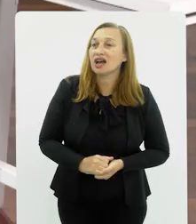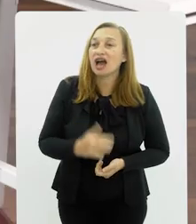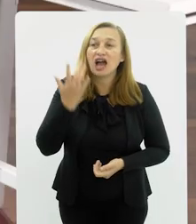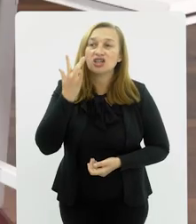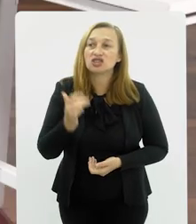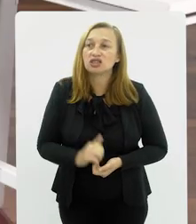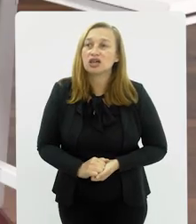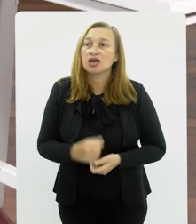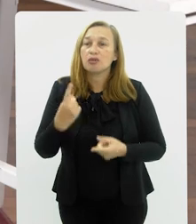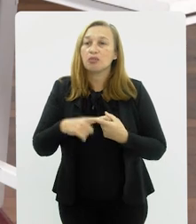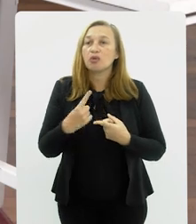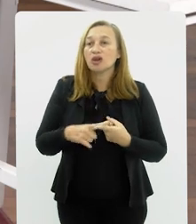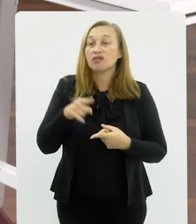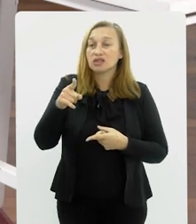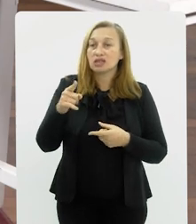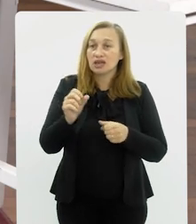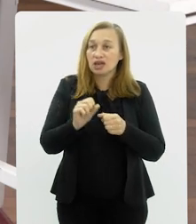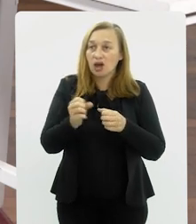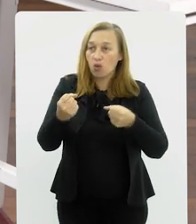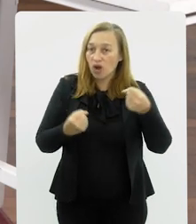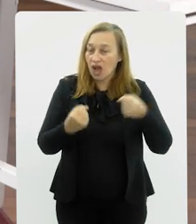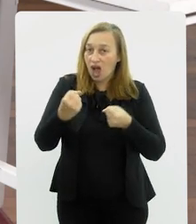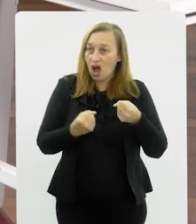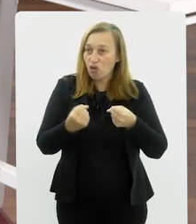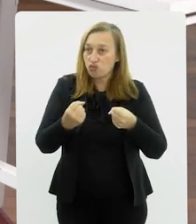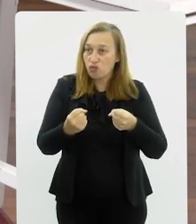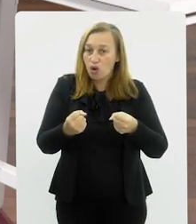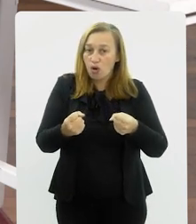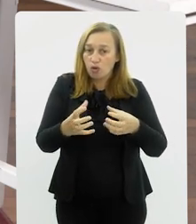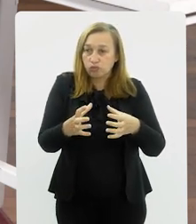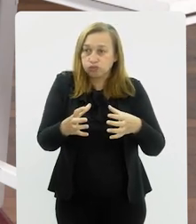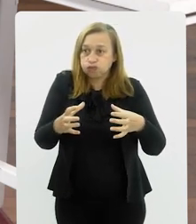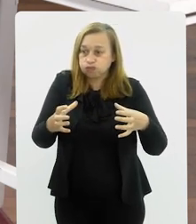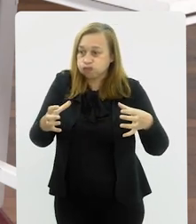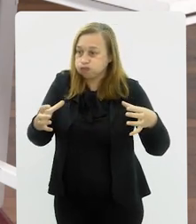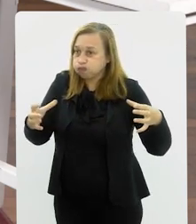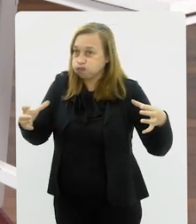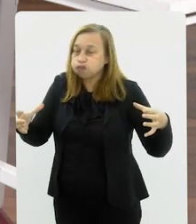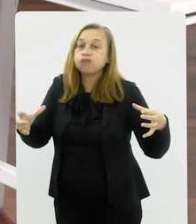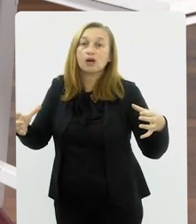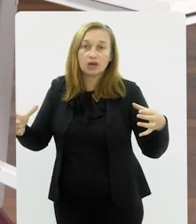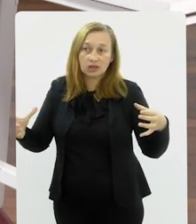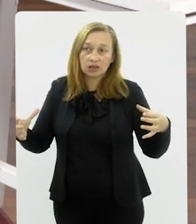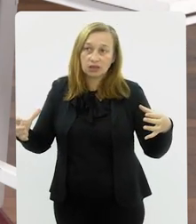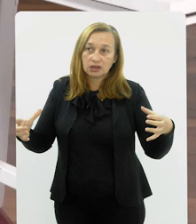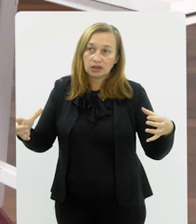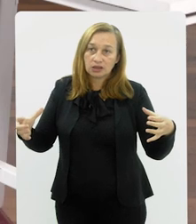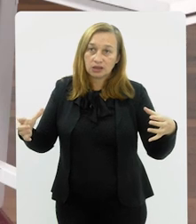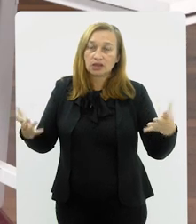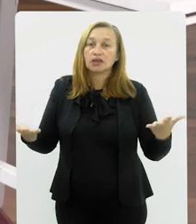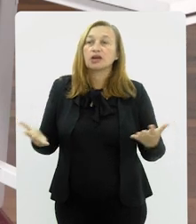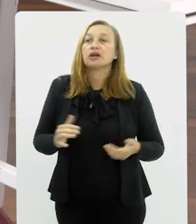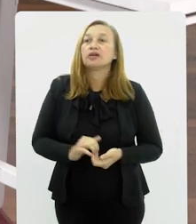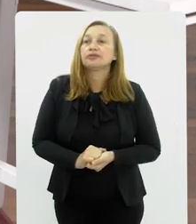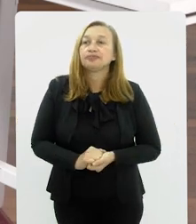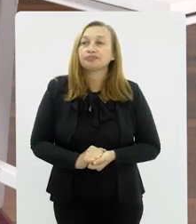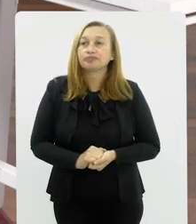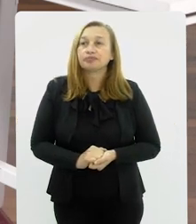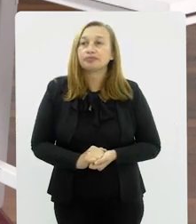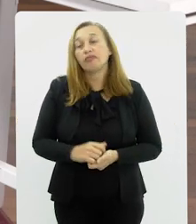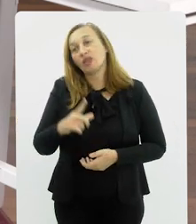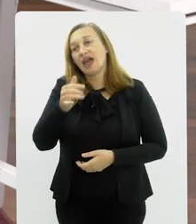isso? Porque às vezes você faz carro muito grande, né? Você faz carro com dimensões faraônicas,